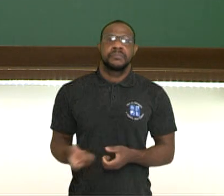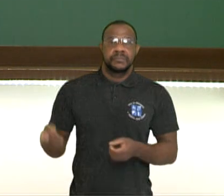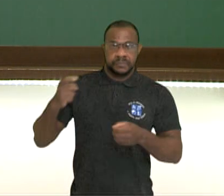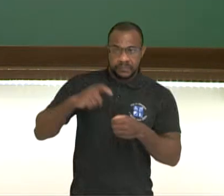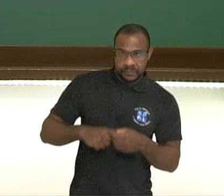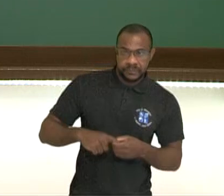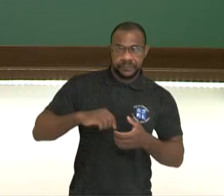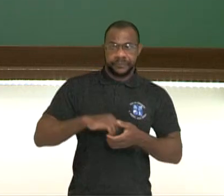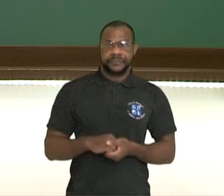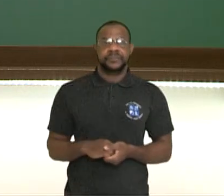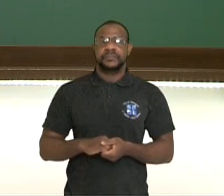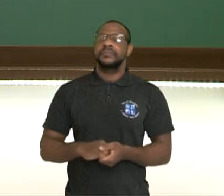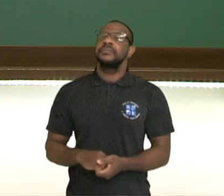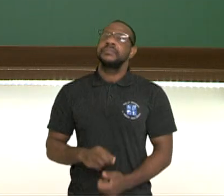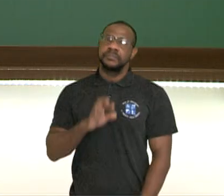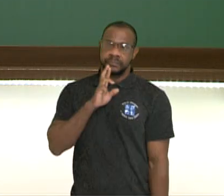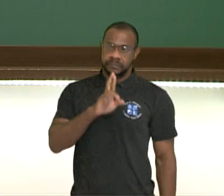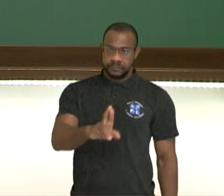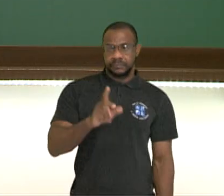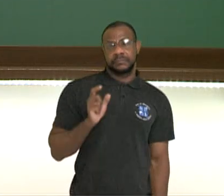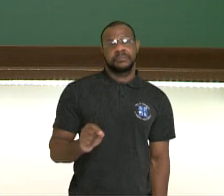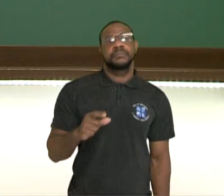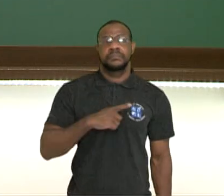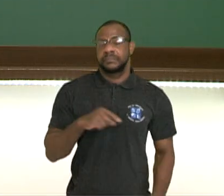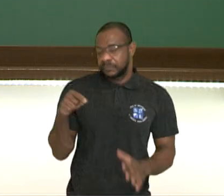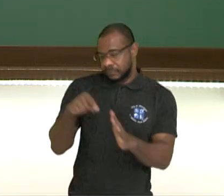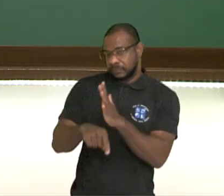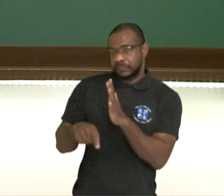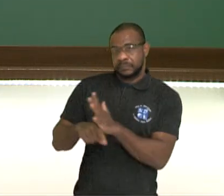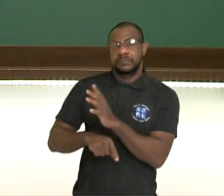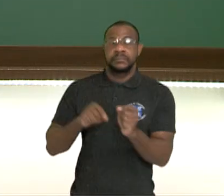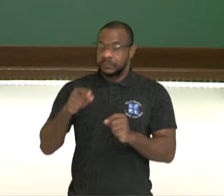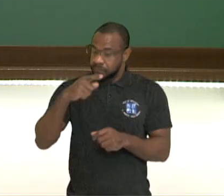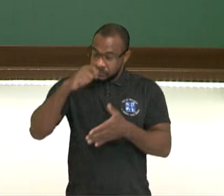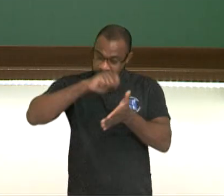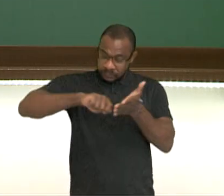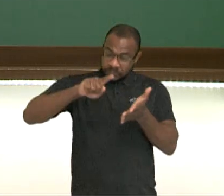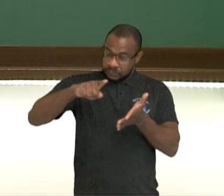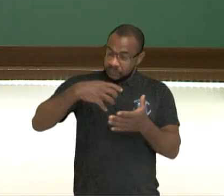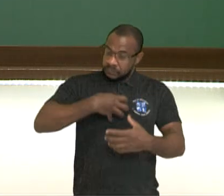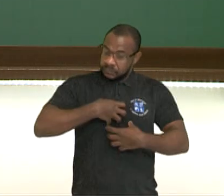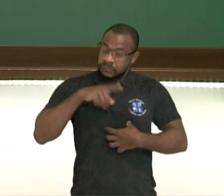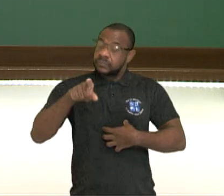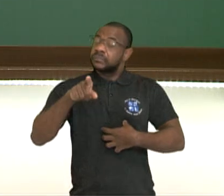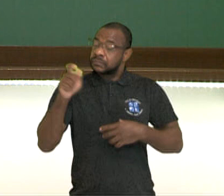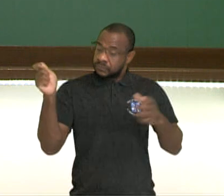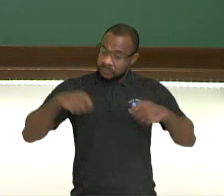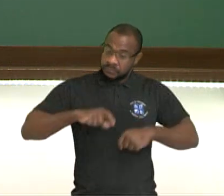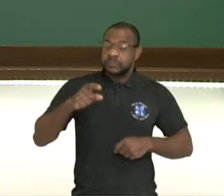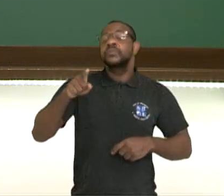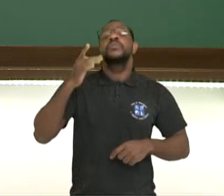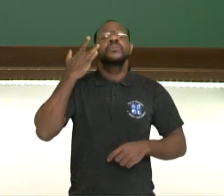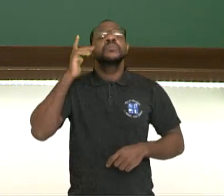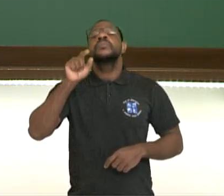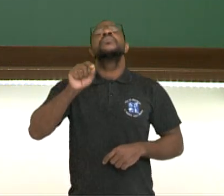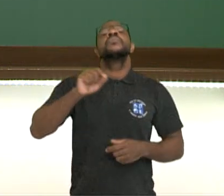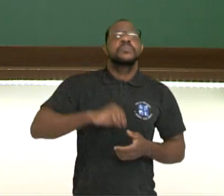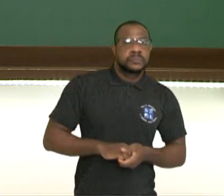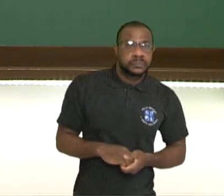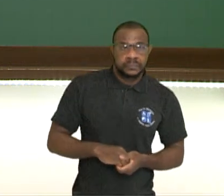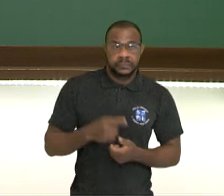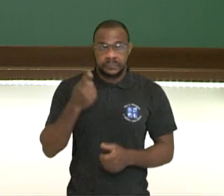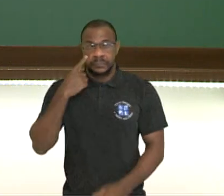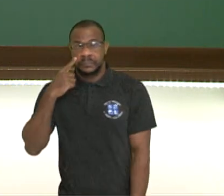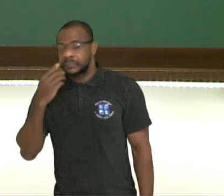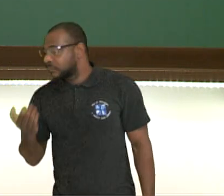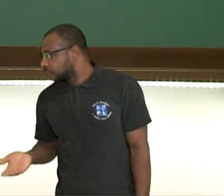Voltamos. Essa resposta, como nós temos na pergunta, você escreveu com as suas palavras. Nós temos uma possibilidade, então confira a ideia